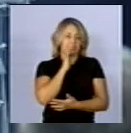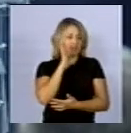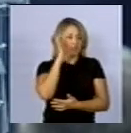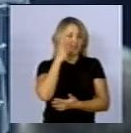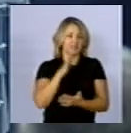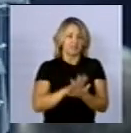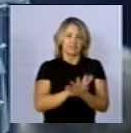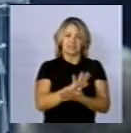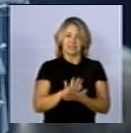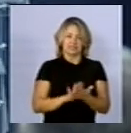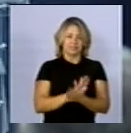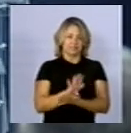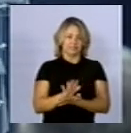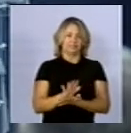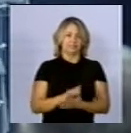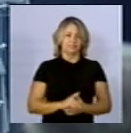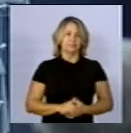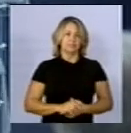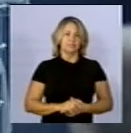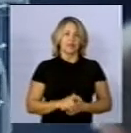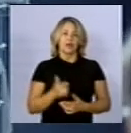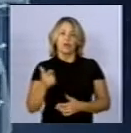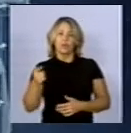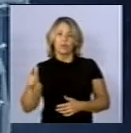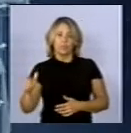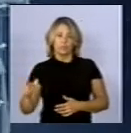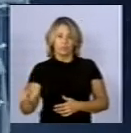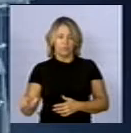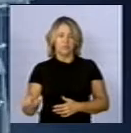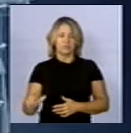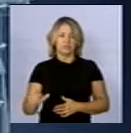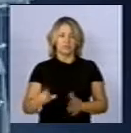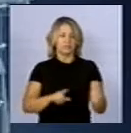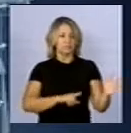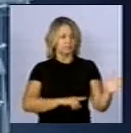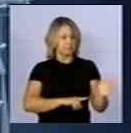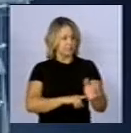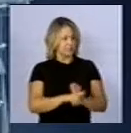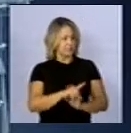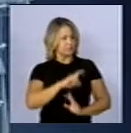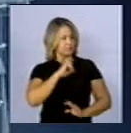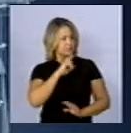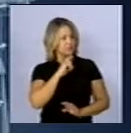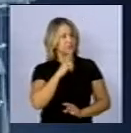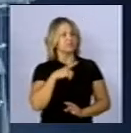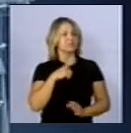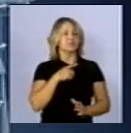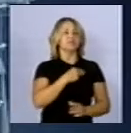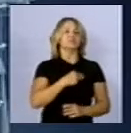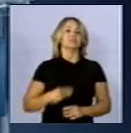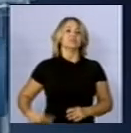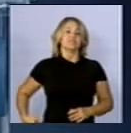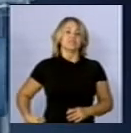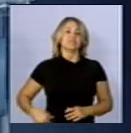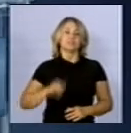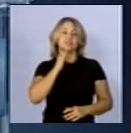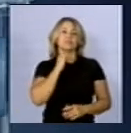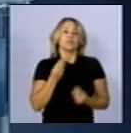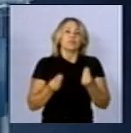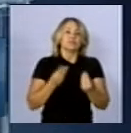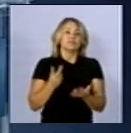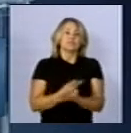definitiva como um um outro dos dos da dos questionamentos do Senhor Ministro foi com relação a eventuais